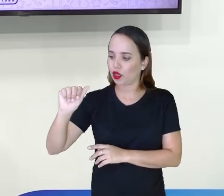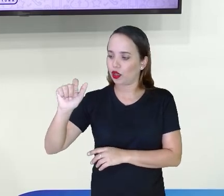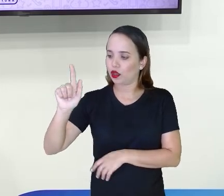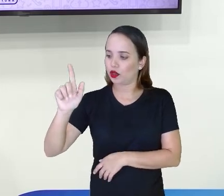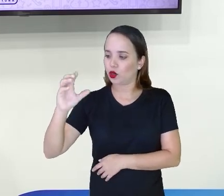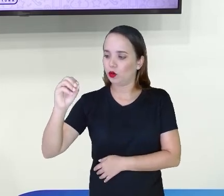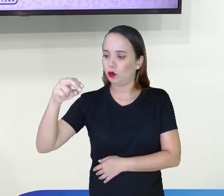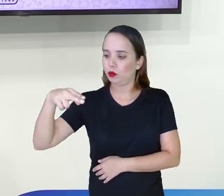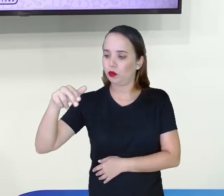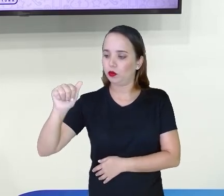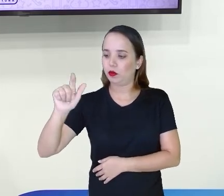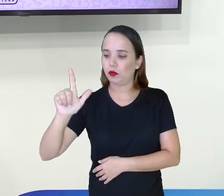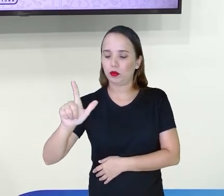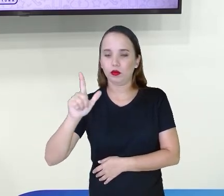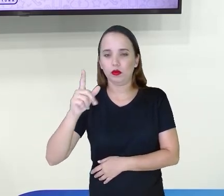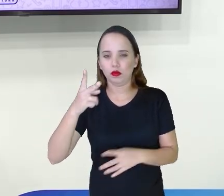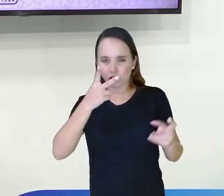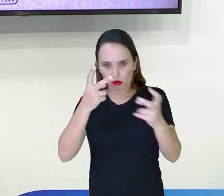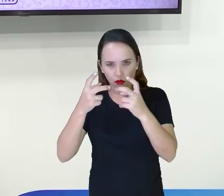minha gente.